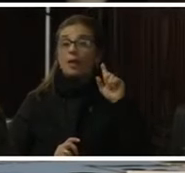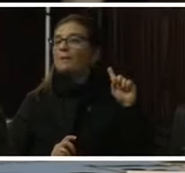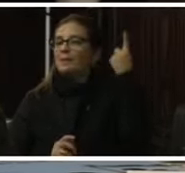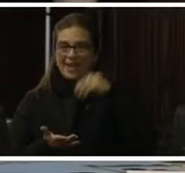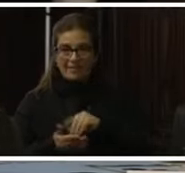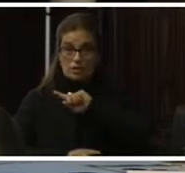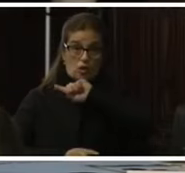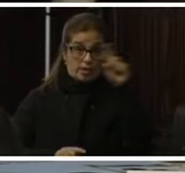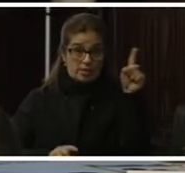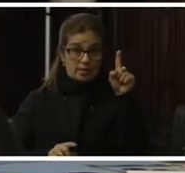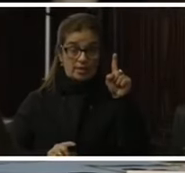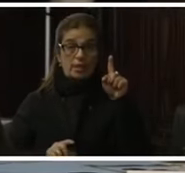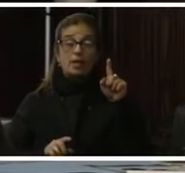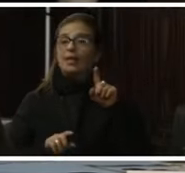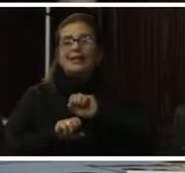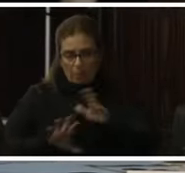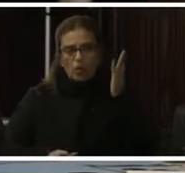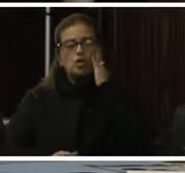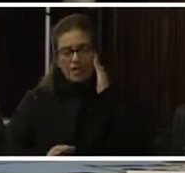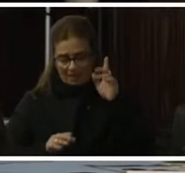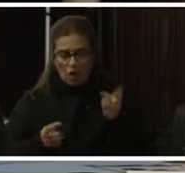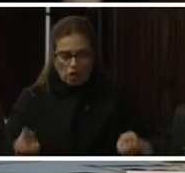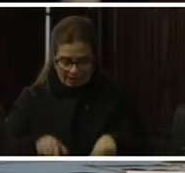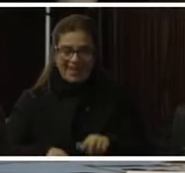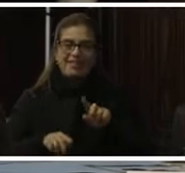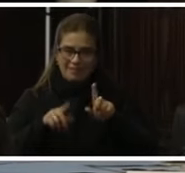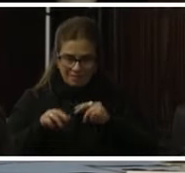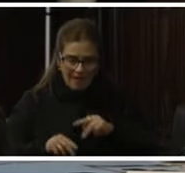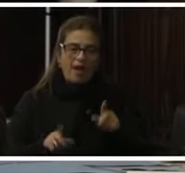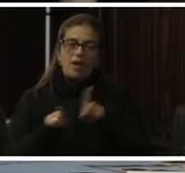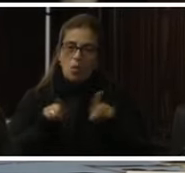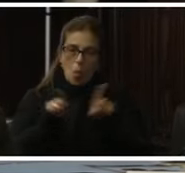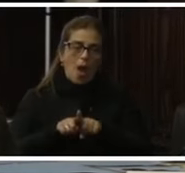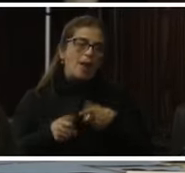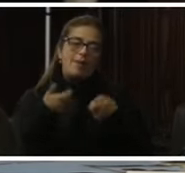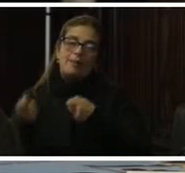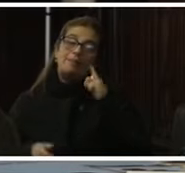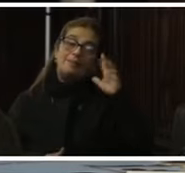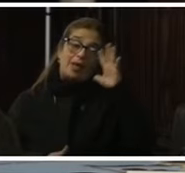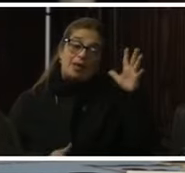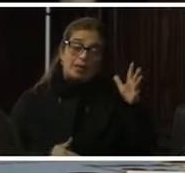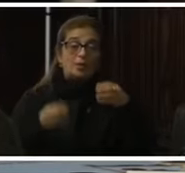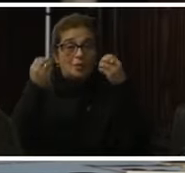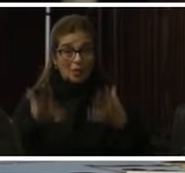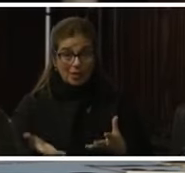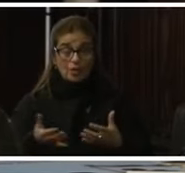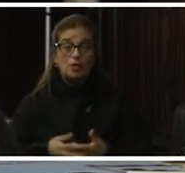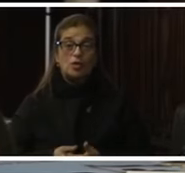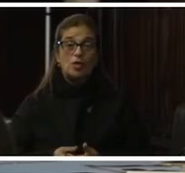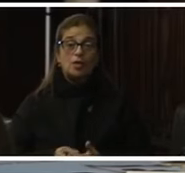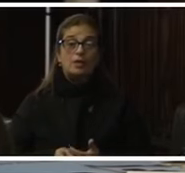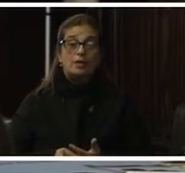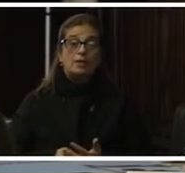e nem será o último mas aqui no nosso povo então é